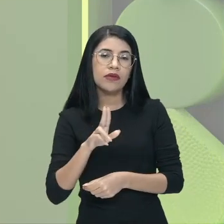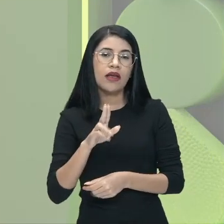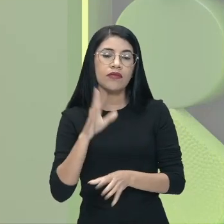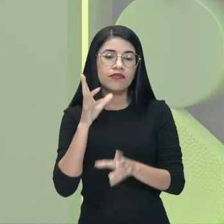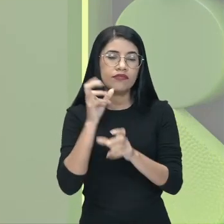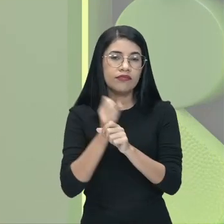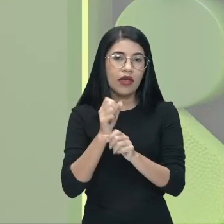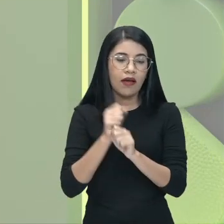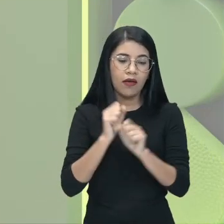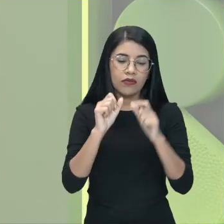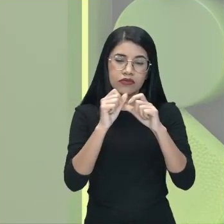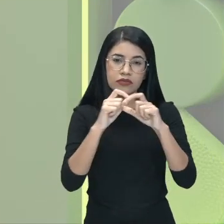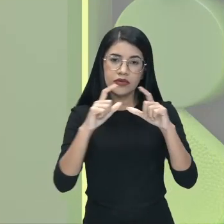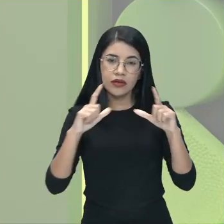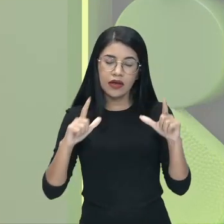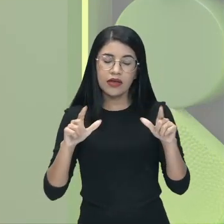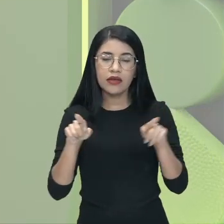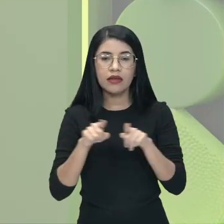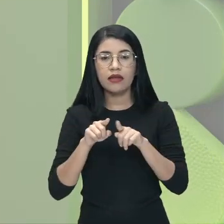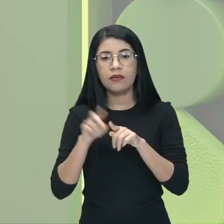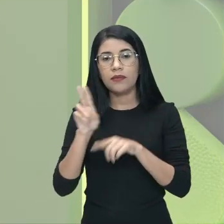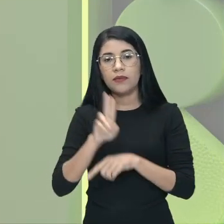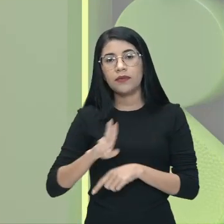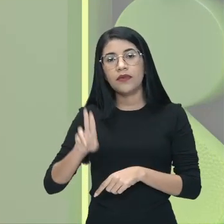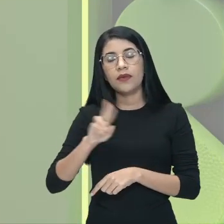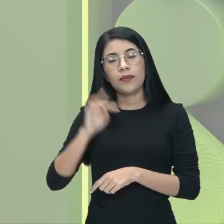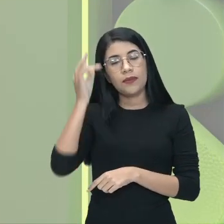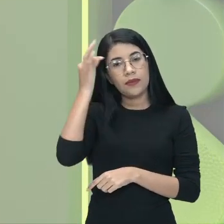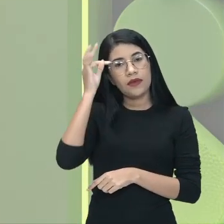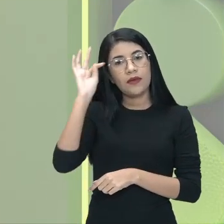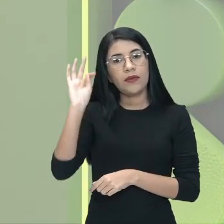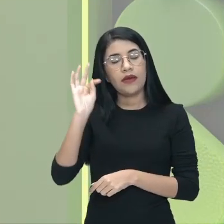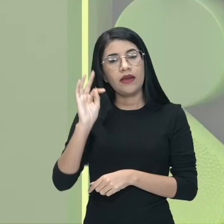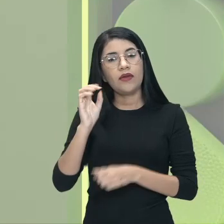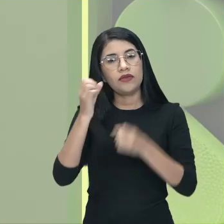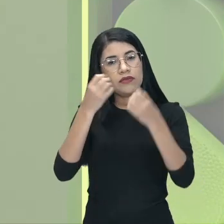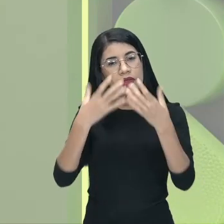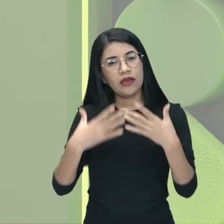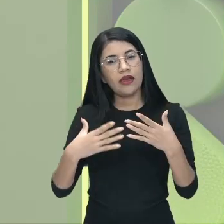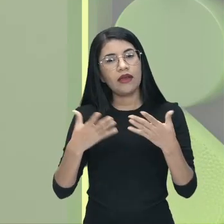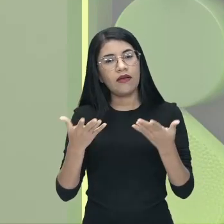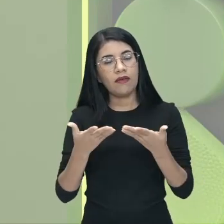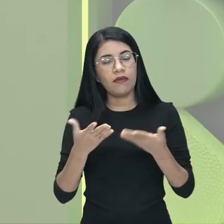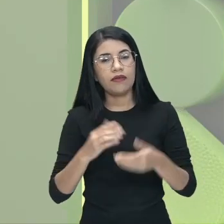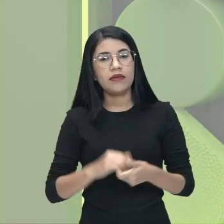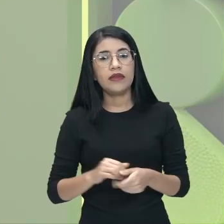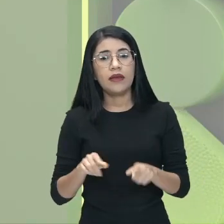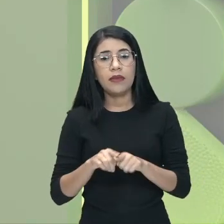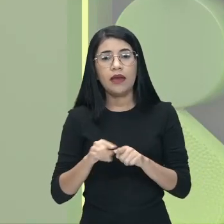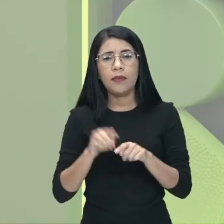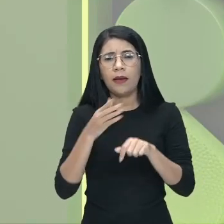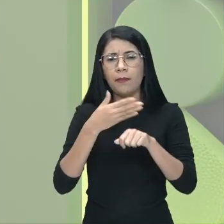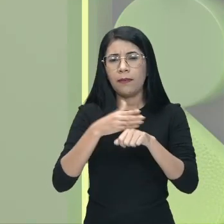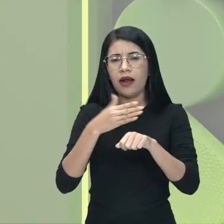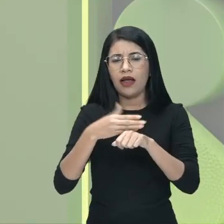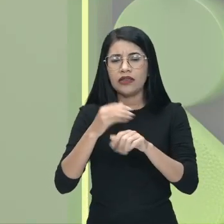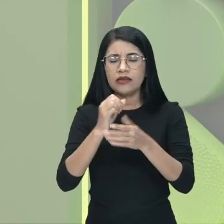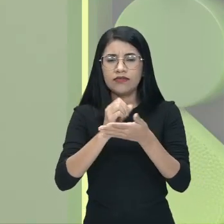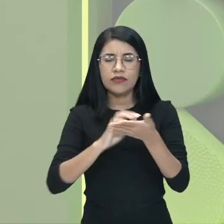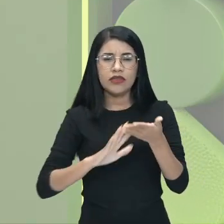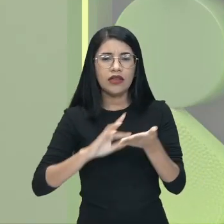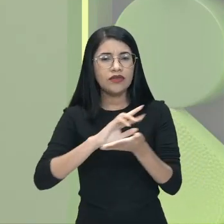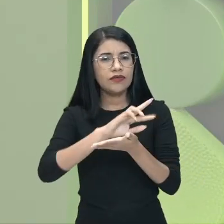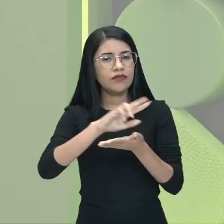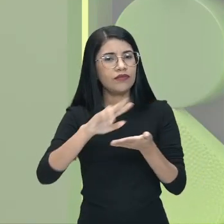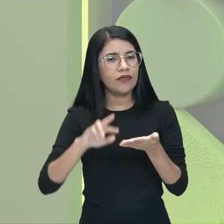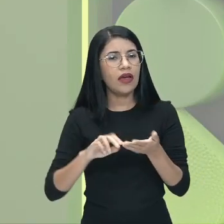equação e utilizo a teoria que eu acabei de falar para resolver problemas práticos aí que podem acontecer